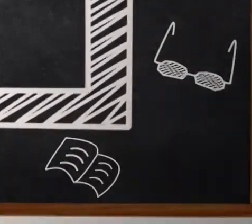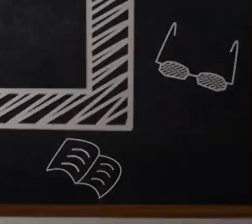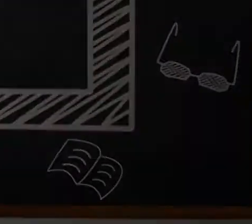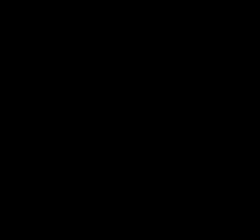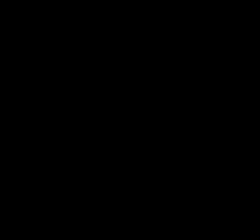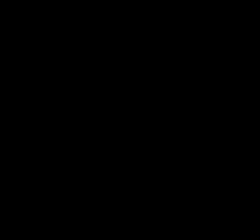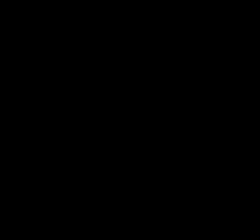e